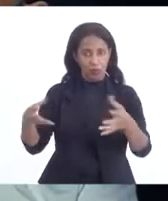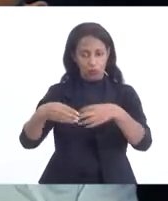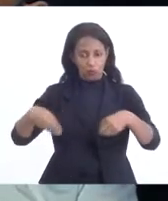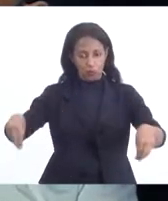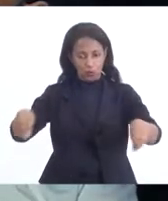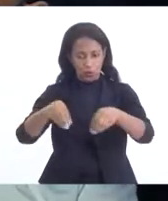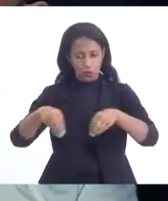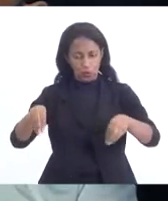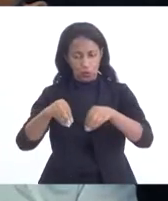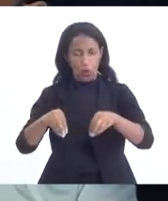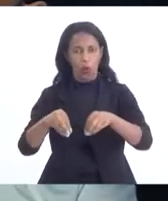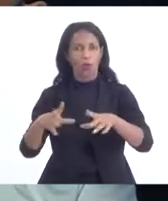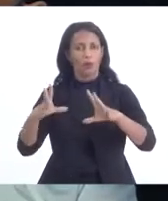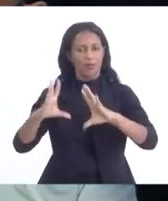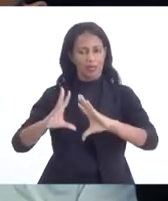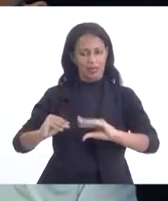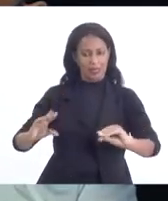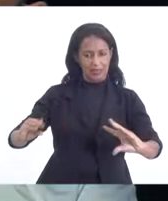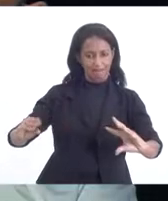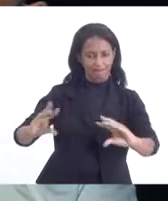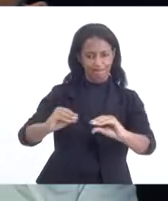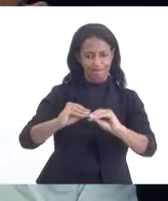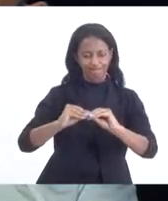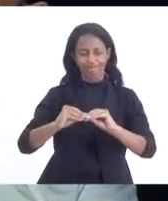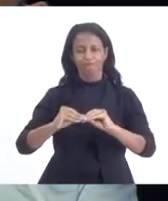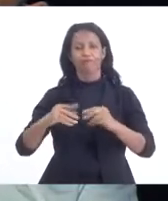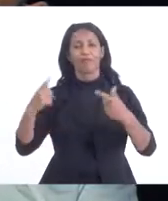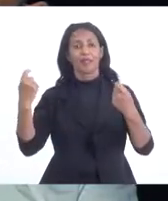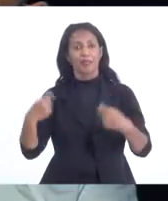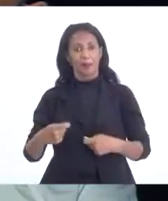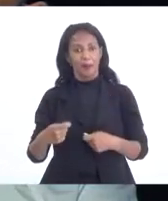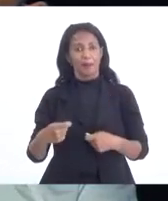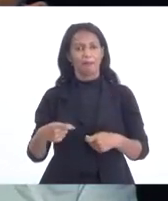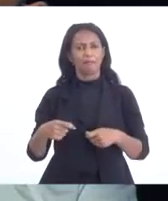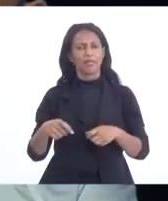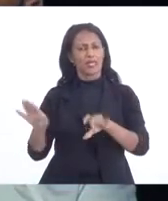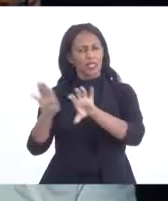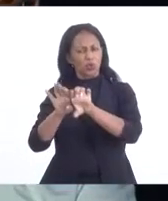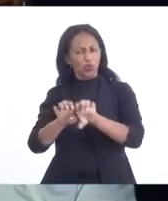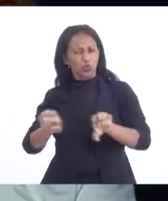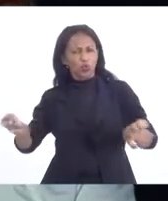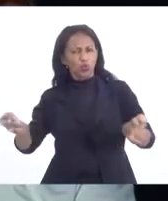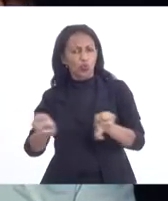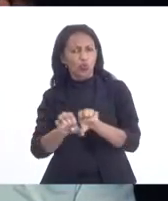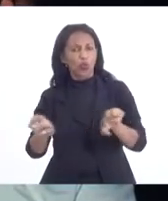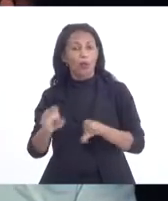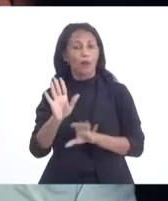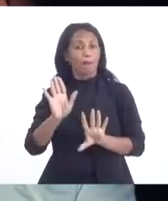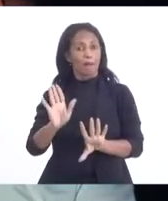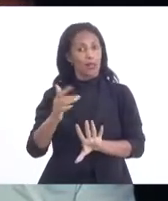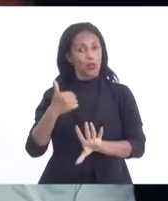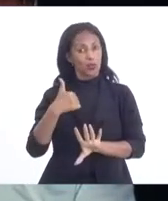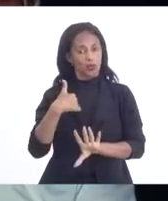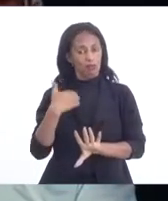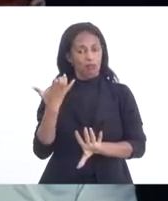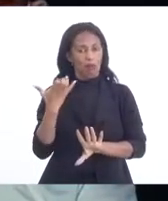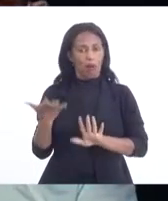de silo, de secagem, a gente tem a questão da infraestrutura, enfim. Mas o que eu gostaria de